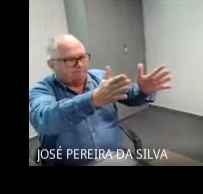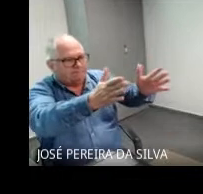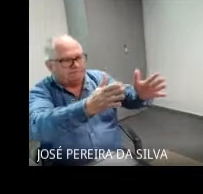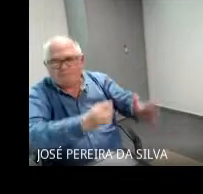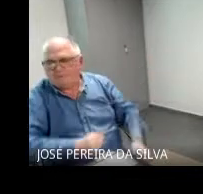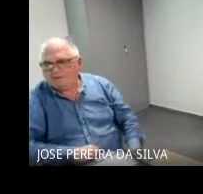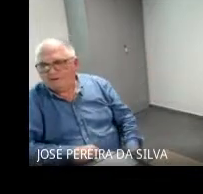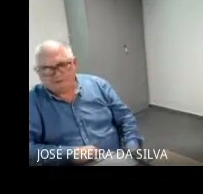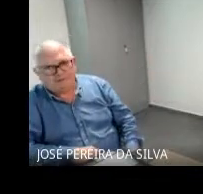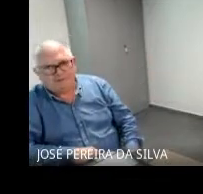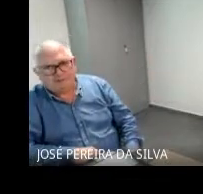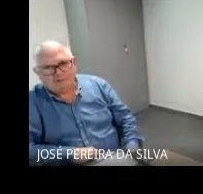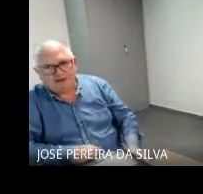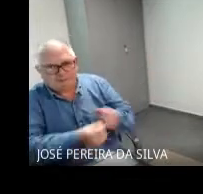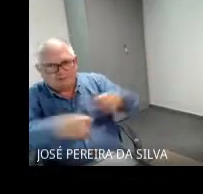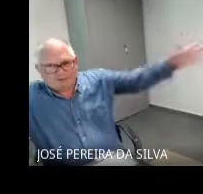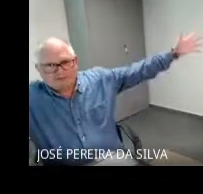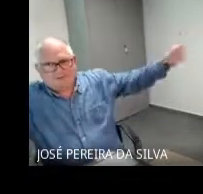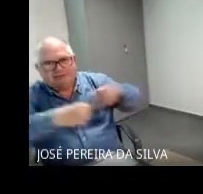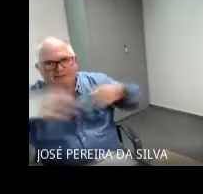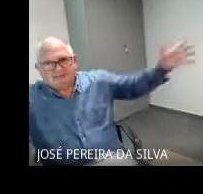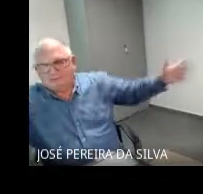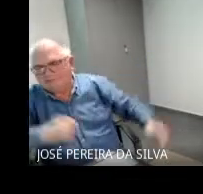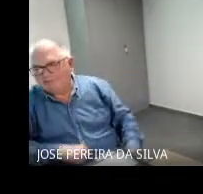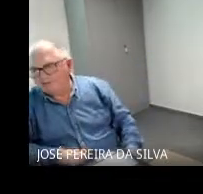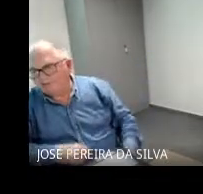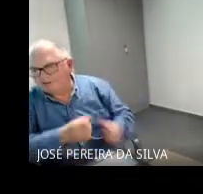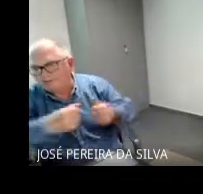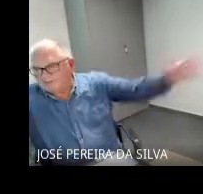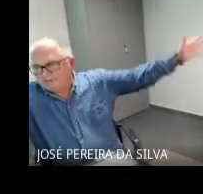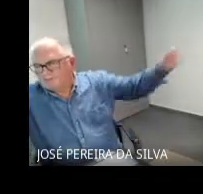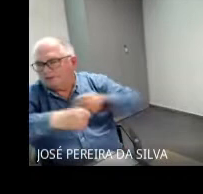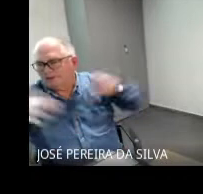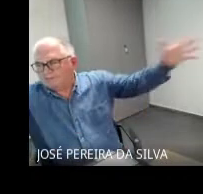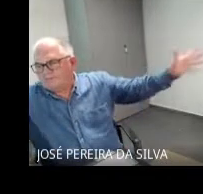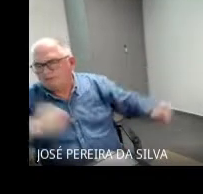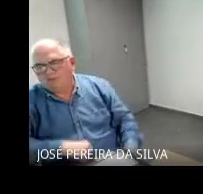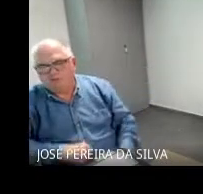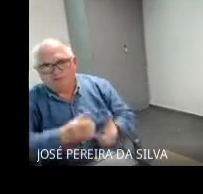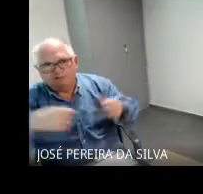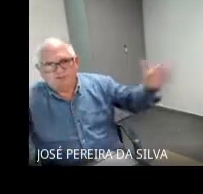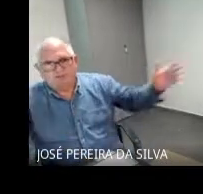Não. Dispersão, né? Não, a dispersão é... Dispersão. Dupla dispersão por impacto.